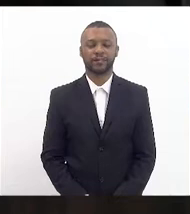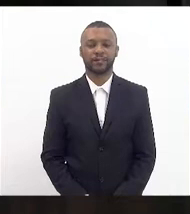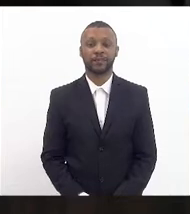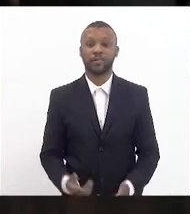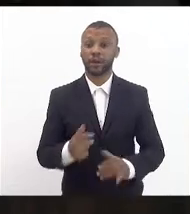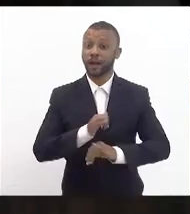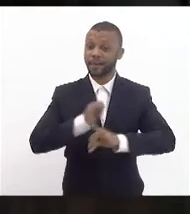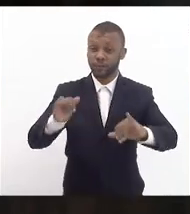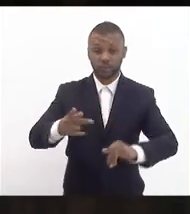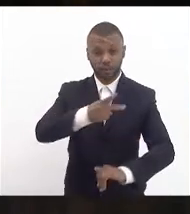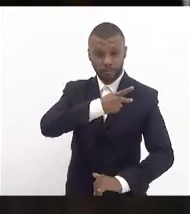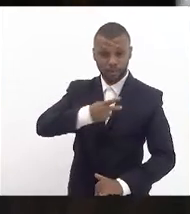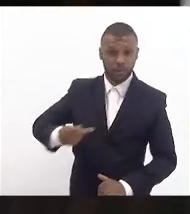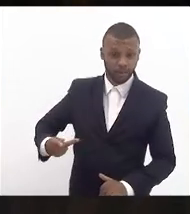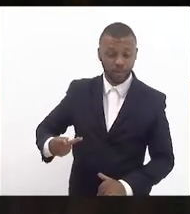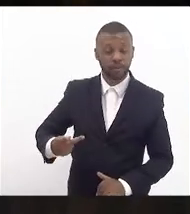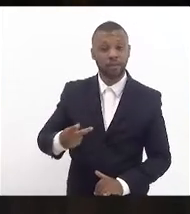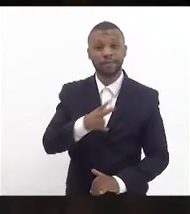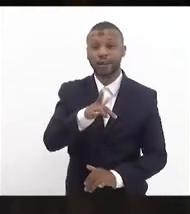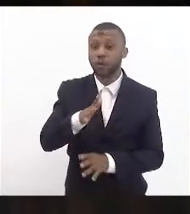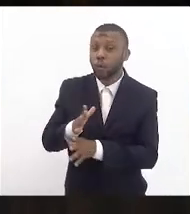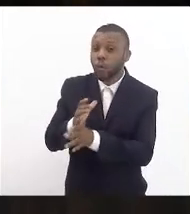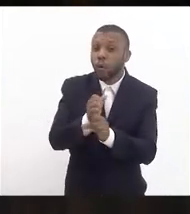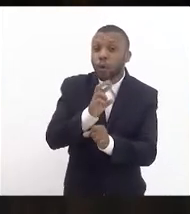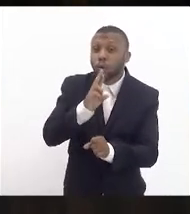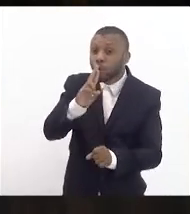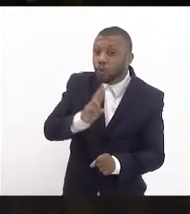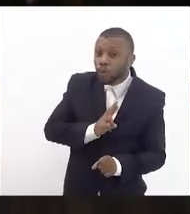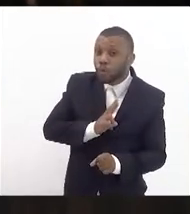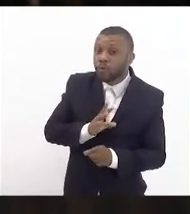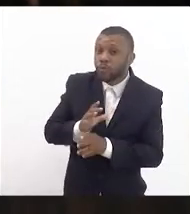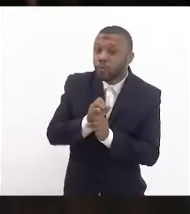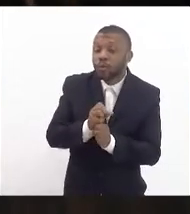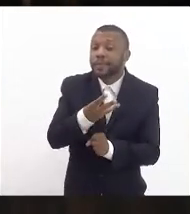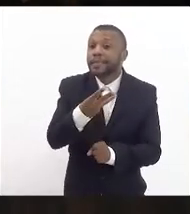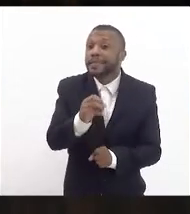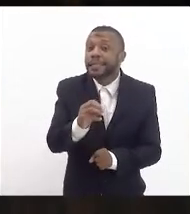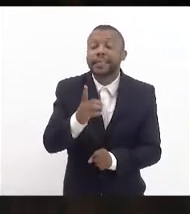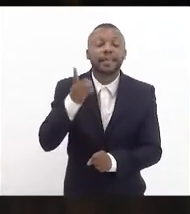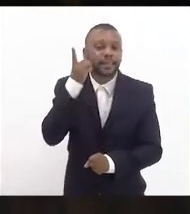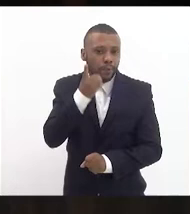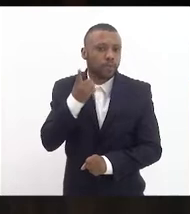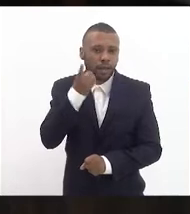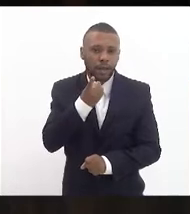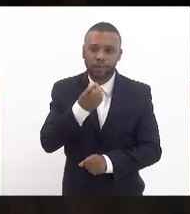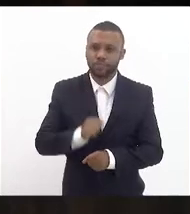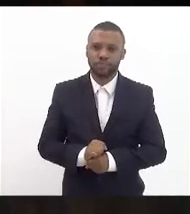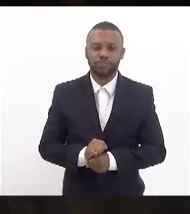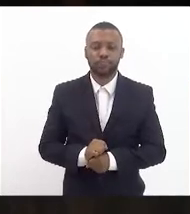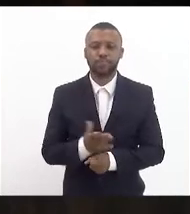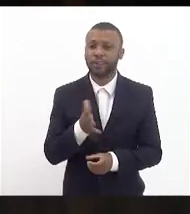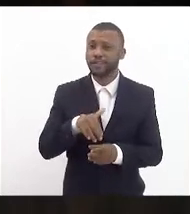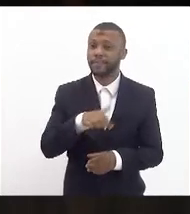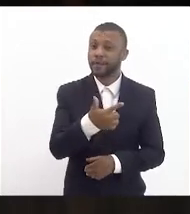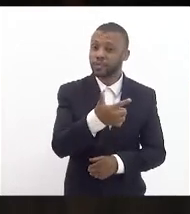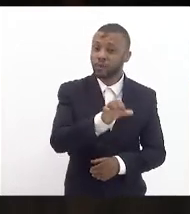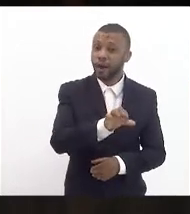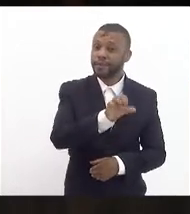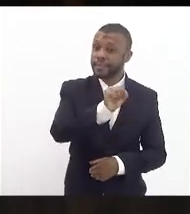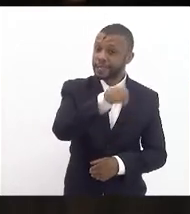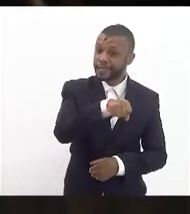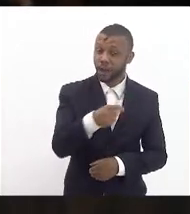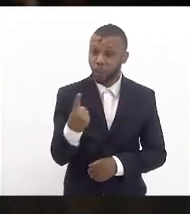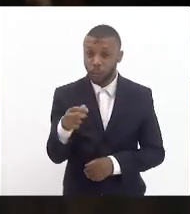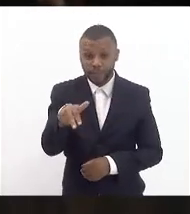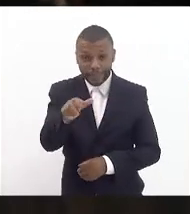Presidência, proclama o resultado. Votaram-se 30 senhoras parlamentares. 29 sim, 1 não.